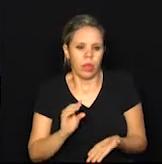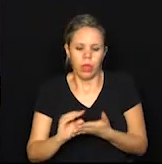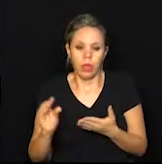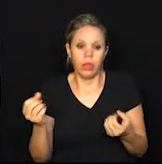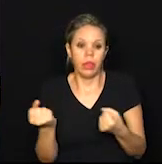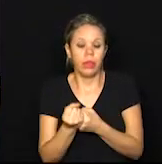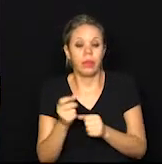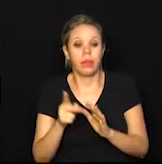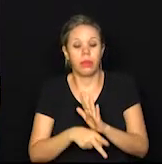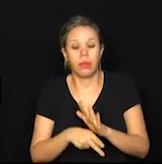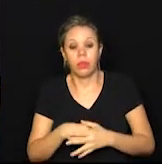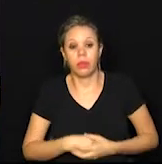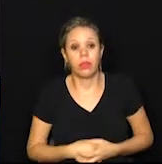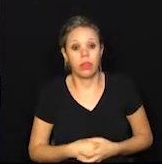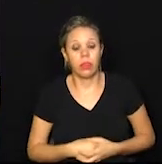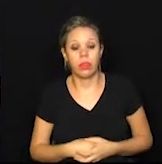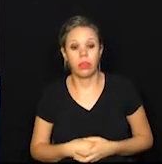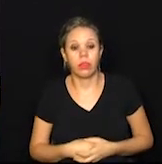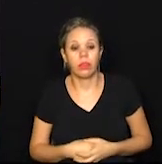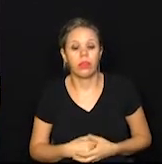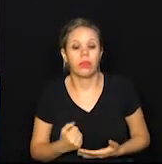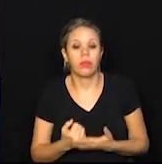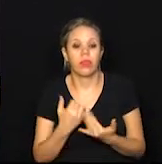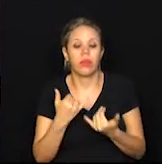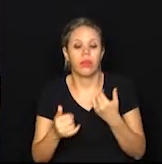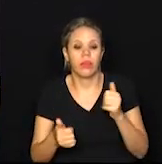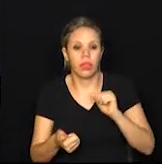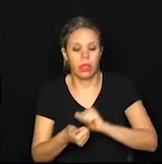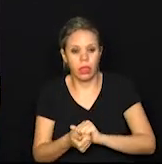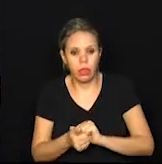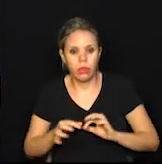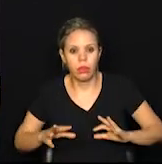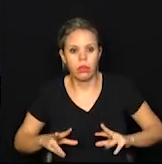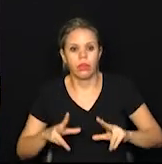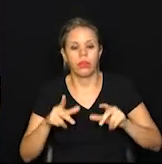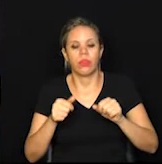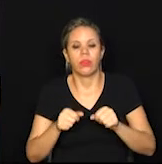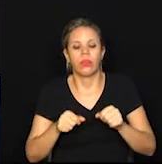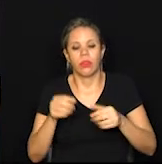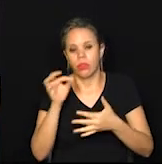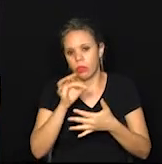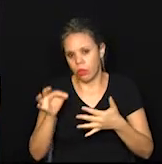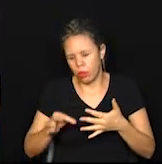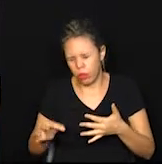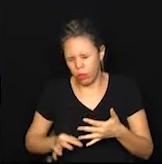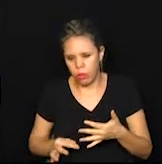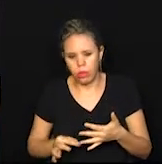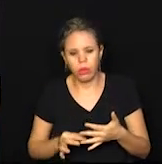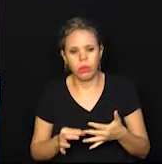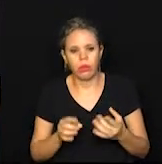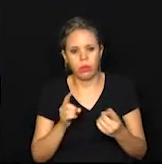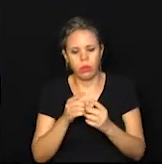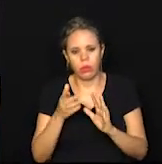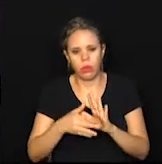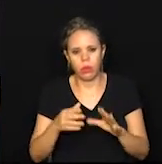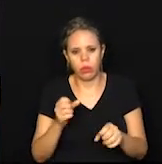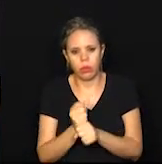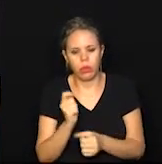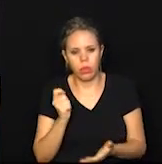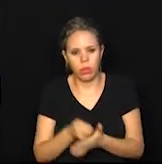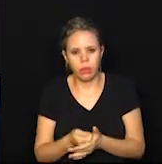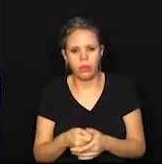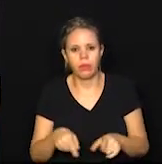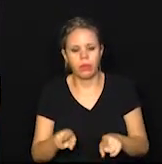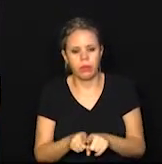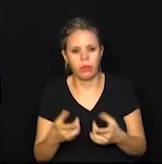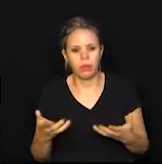projetos esportivos, que são bem qualificados, tem todos os quesitos de prestação de conta, e a gente está